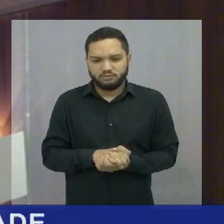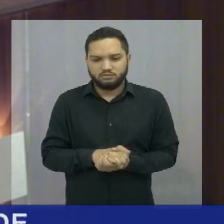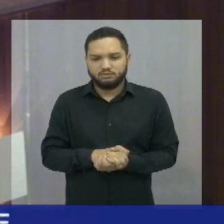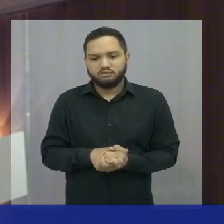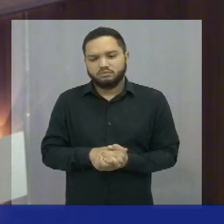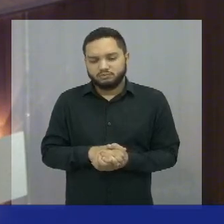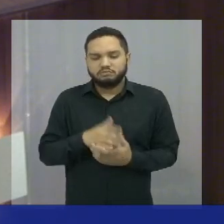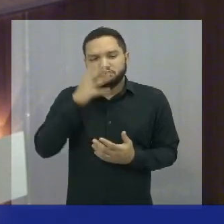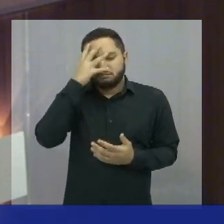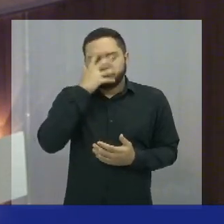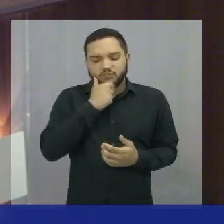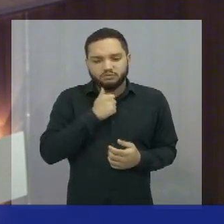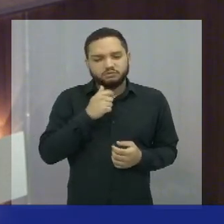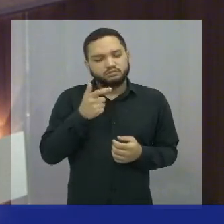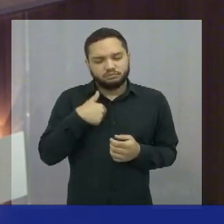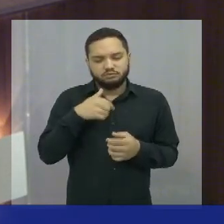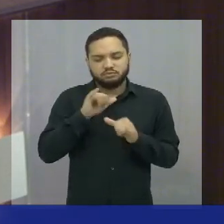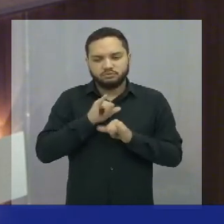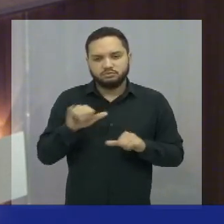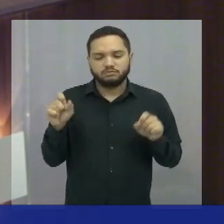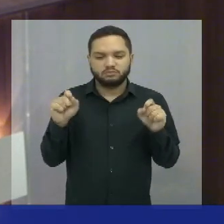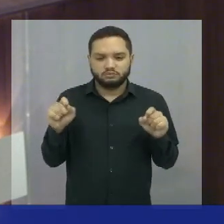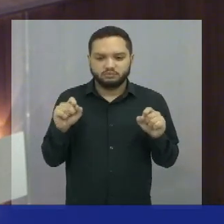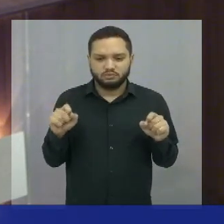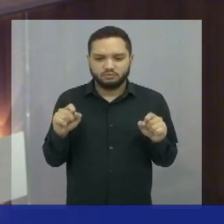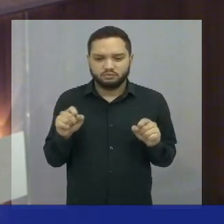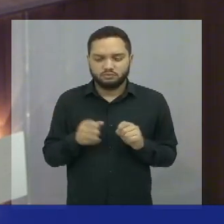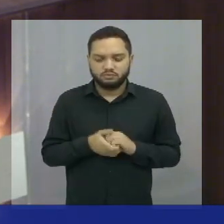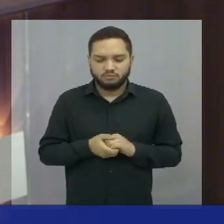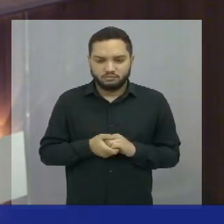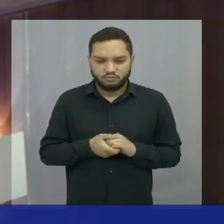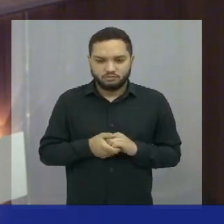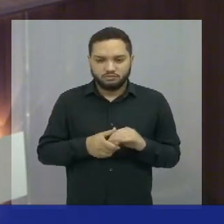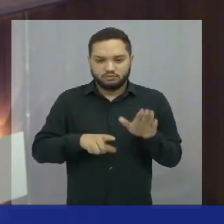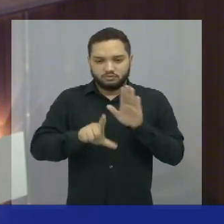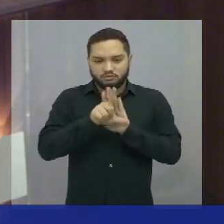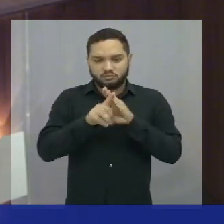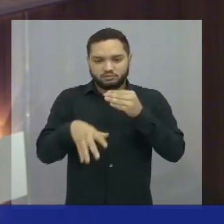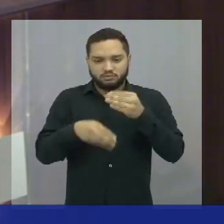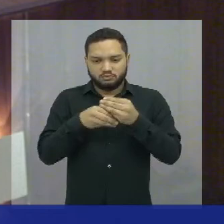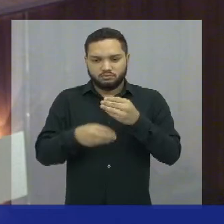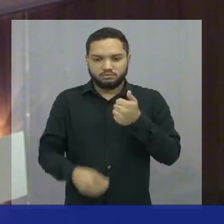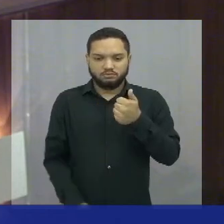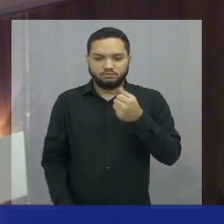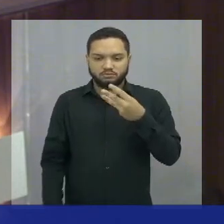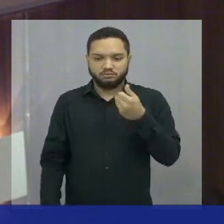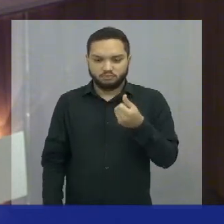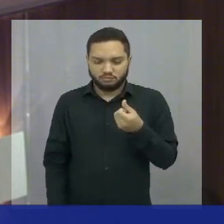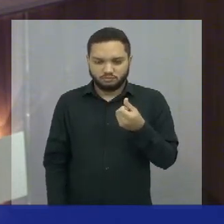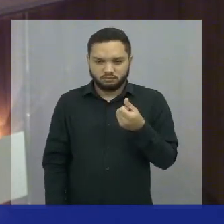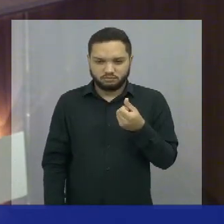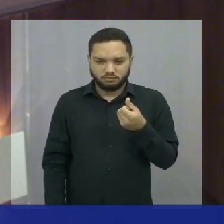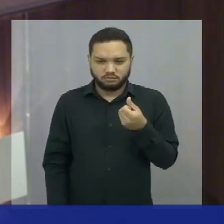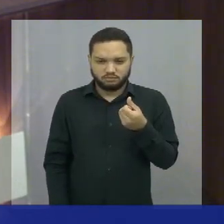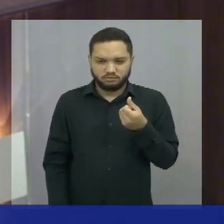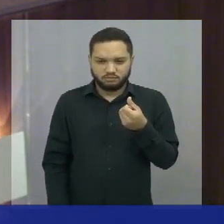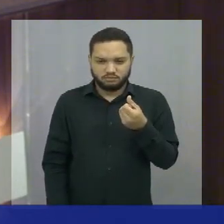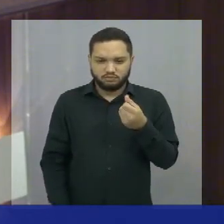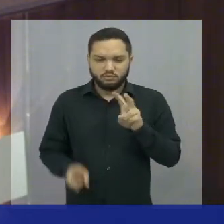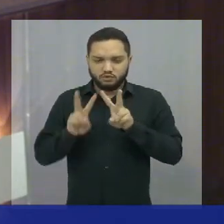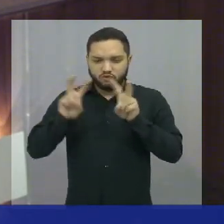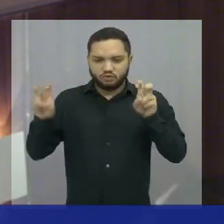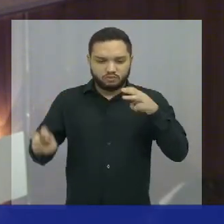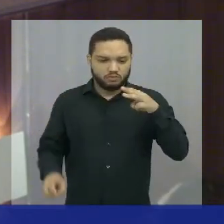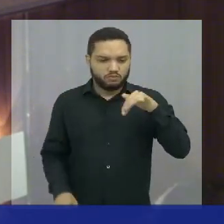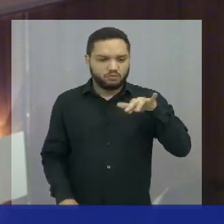dizer uma coisa a vocês. Vocês sabem que a lei complementar 136, presta da microempresa, que o